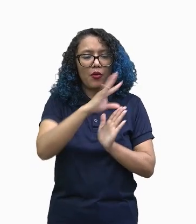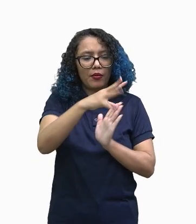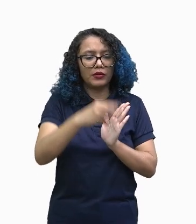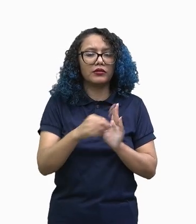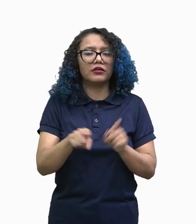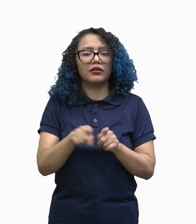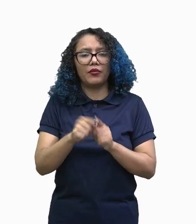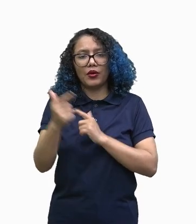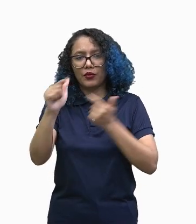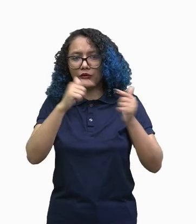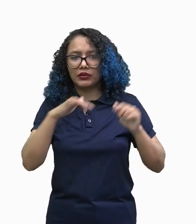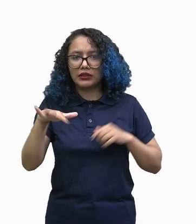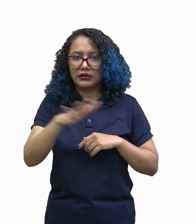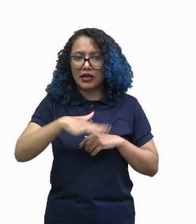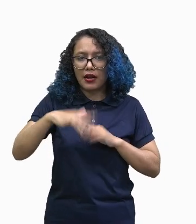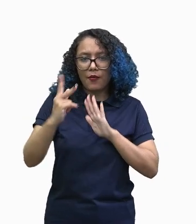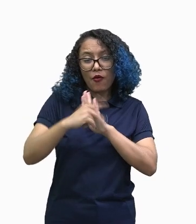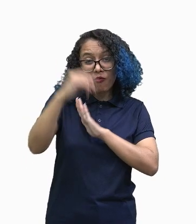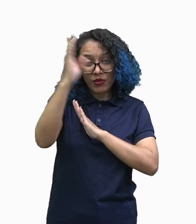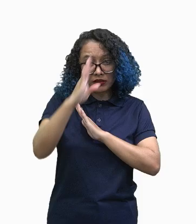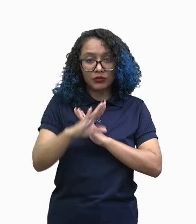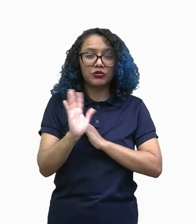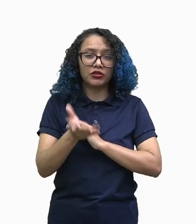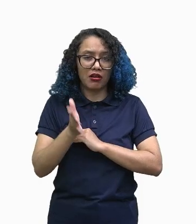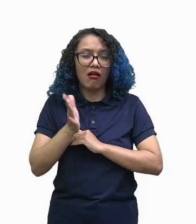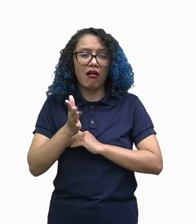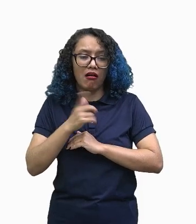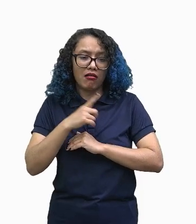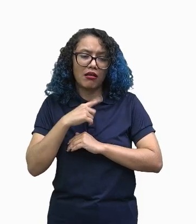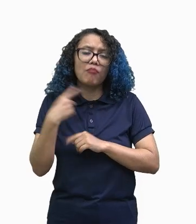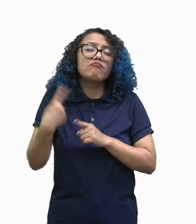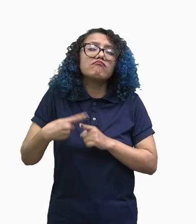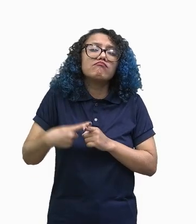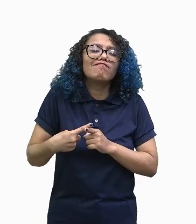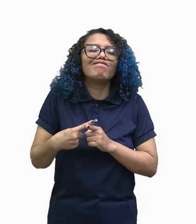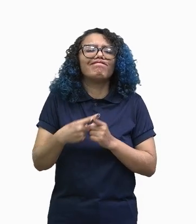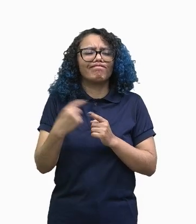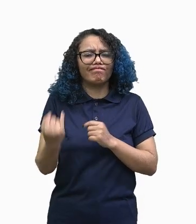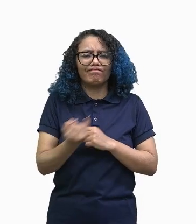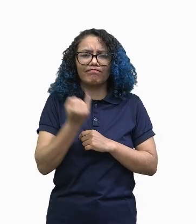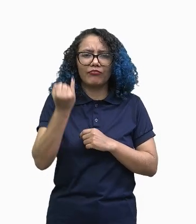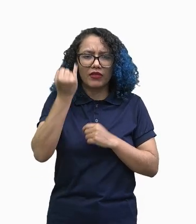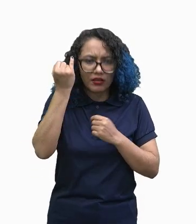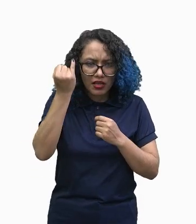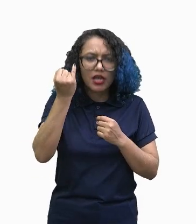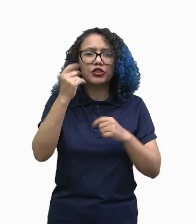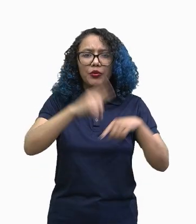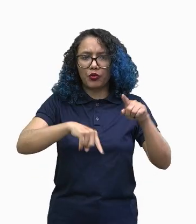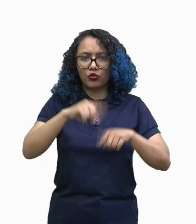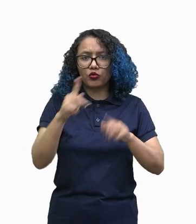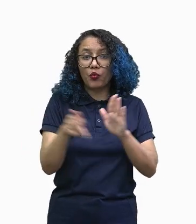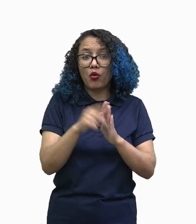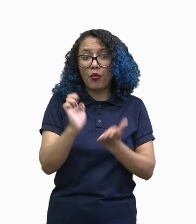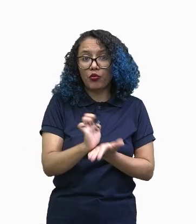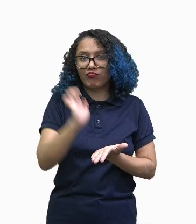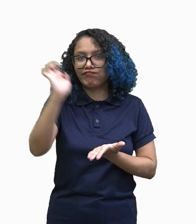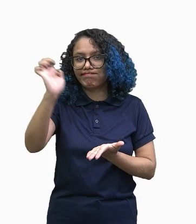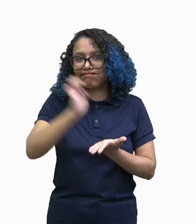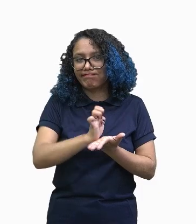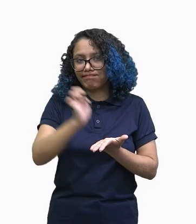outras regiões do Brasil, porque eles são muito importantes como produtos de exportação, Yara. Isso né?